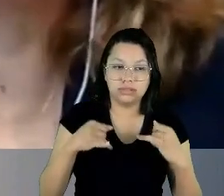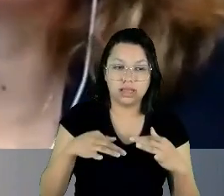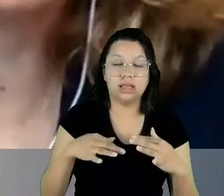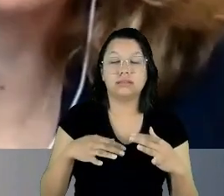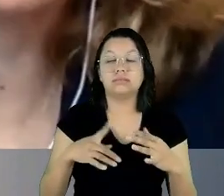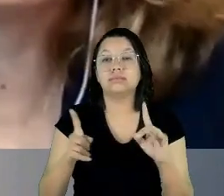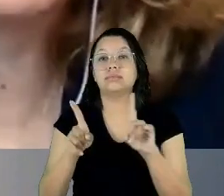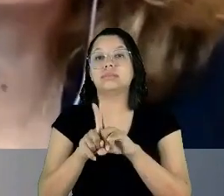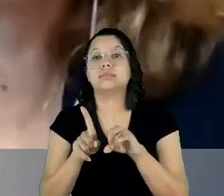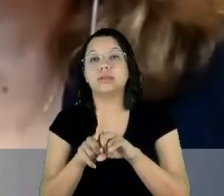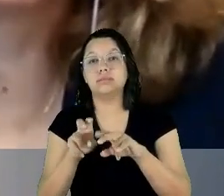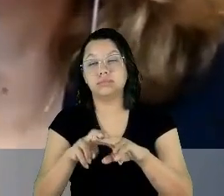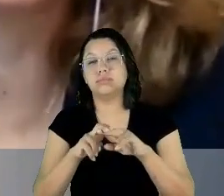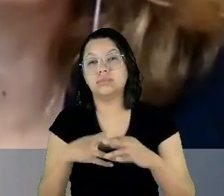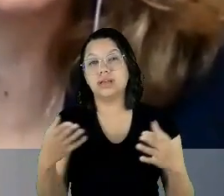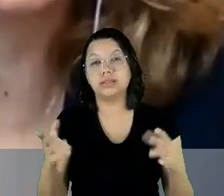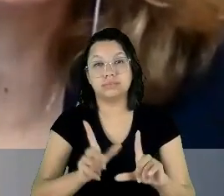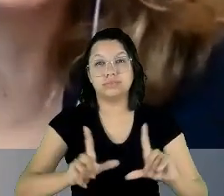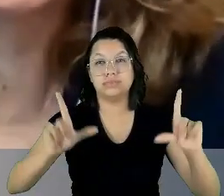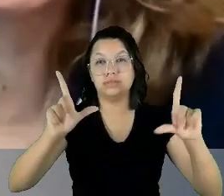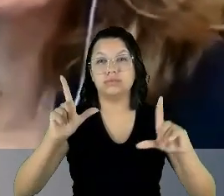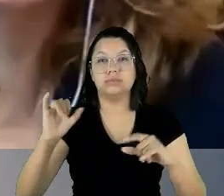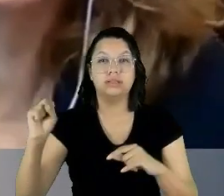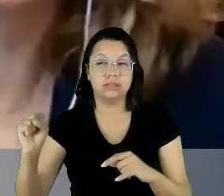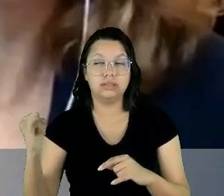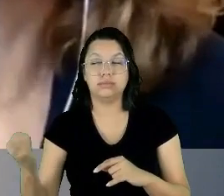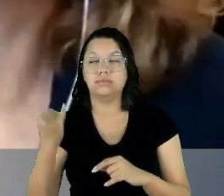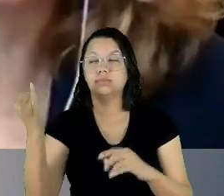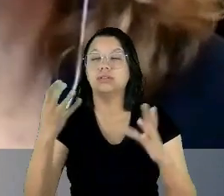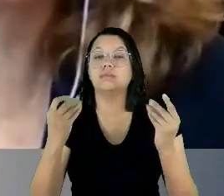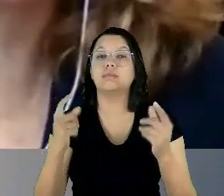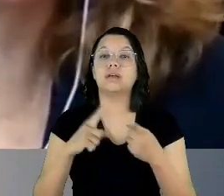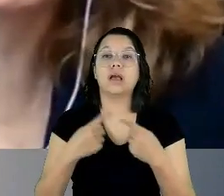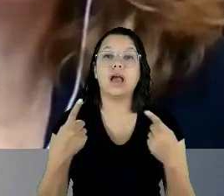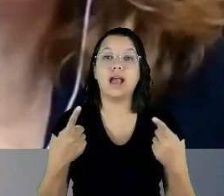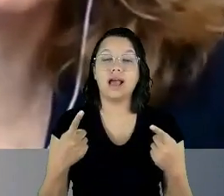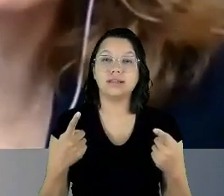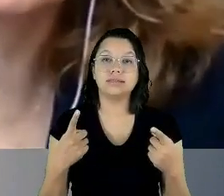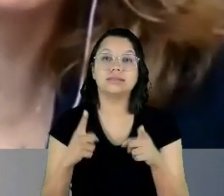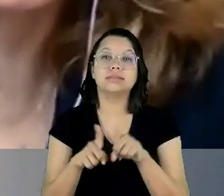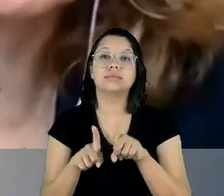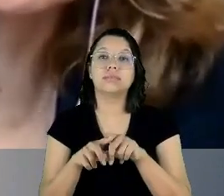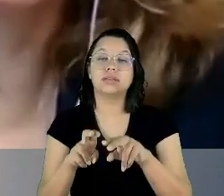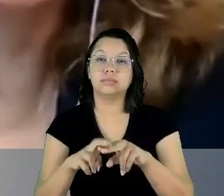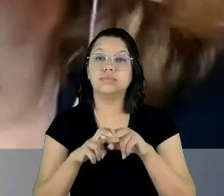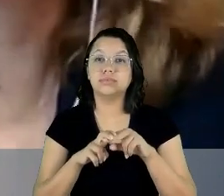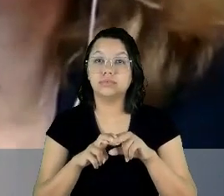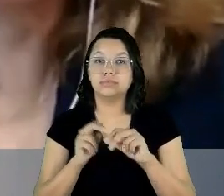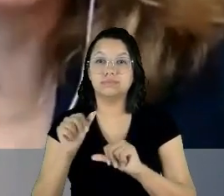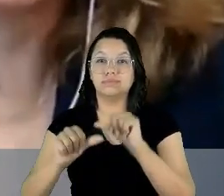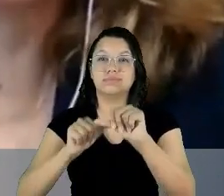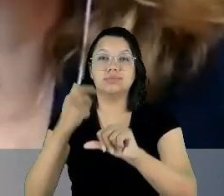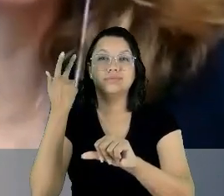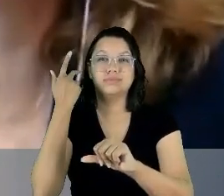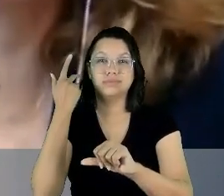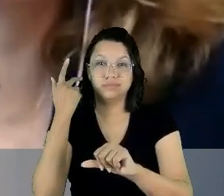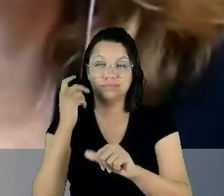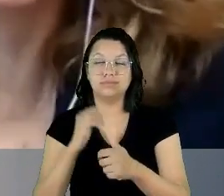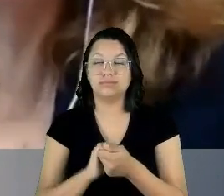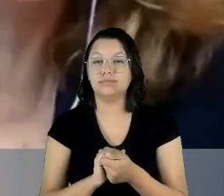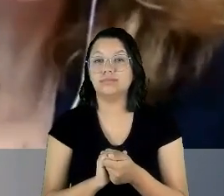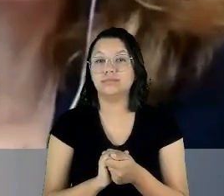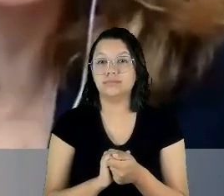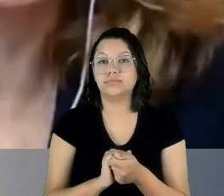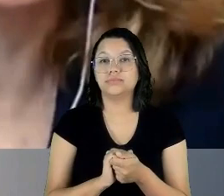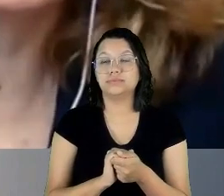cabe também, por isso essa plataforma ali tão importante, mas se deve também à naturalização da violência, né? A naturalização